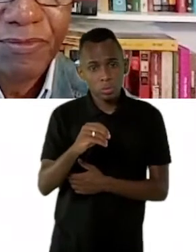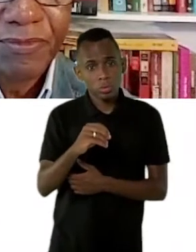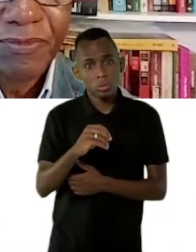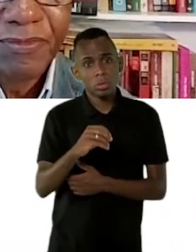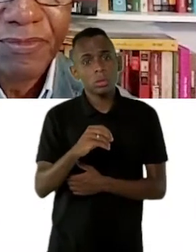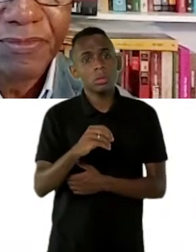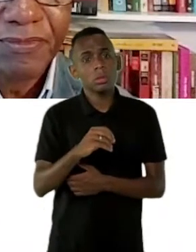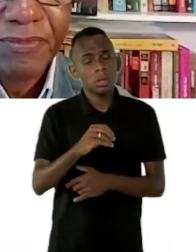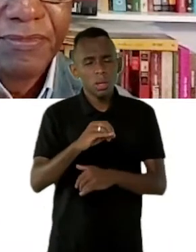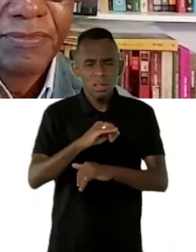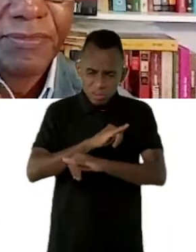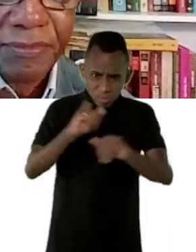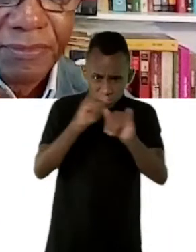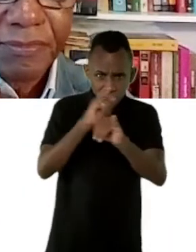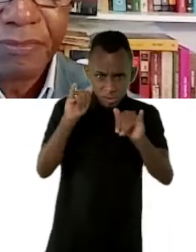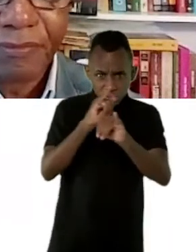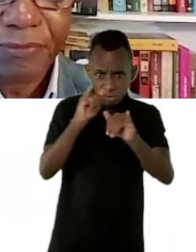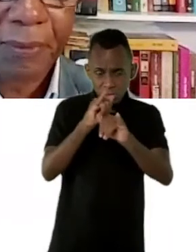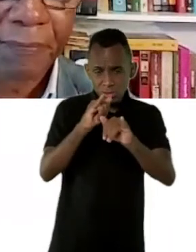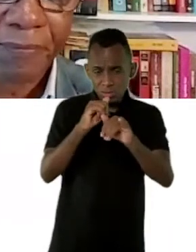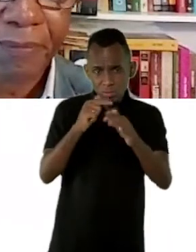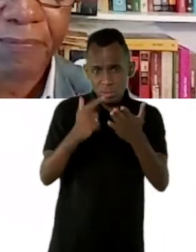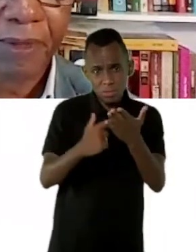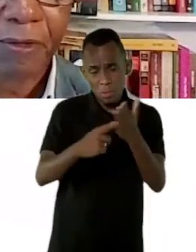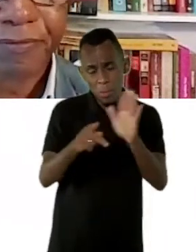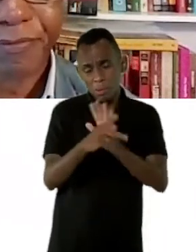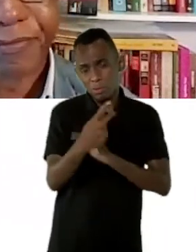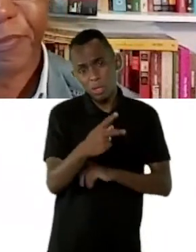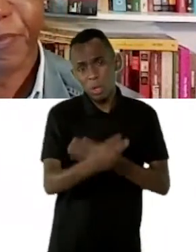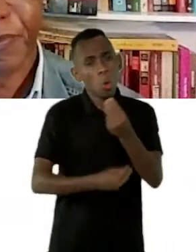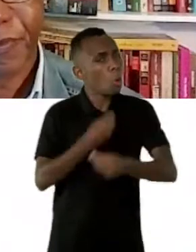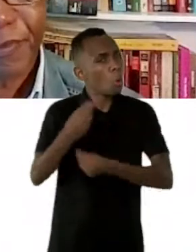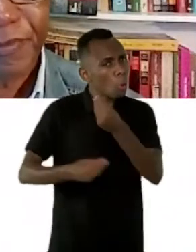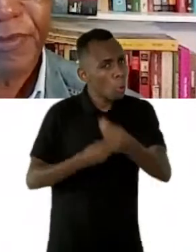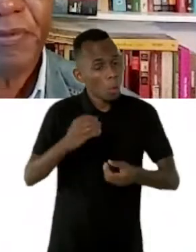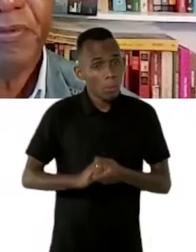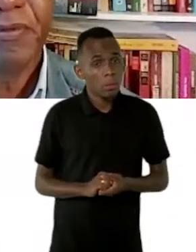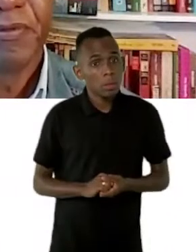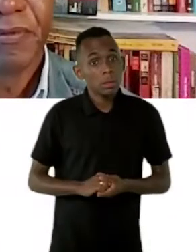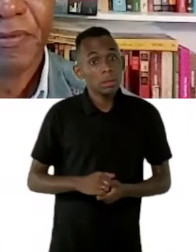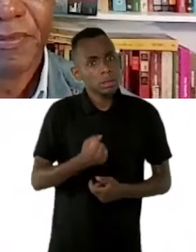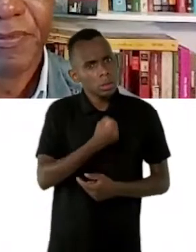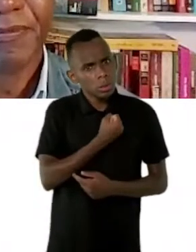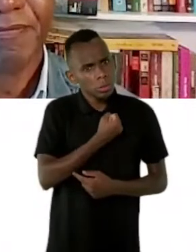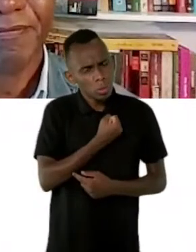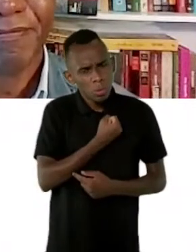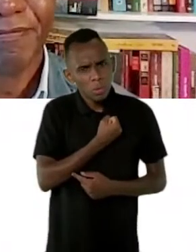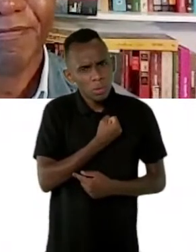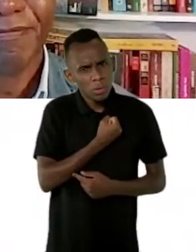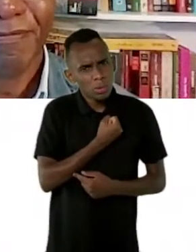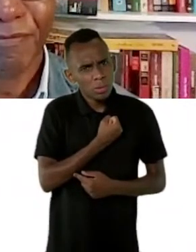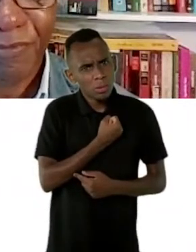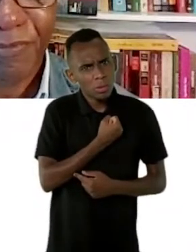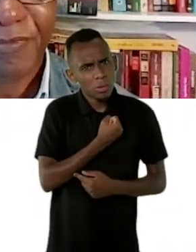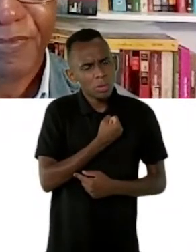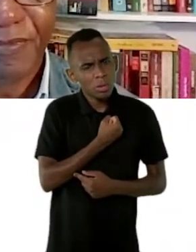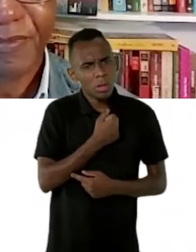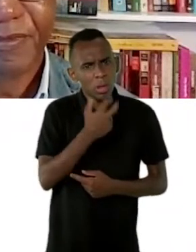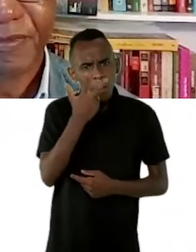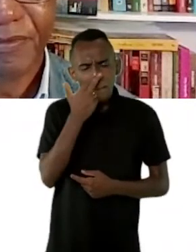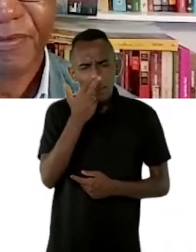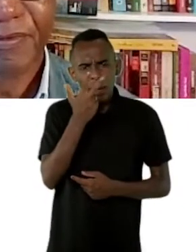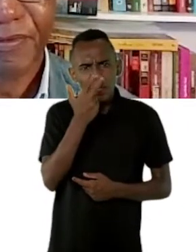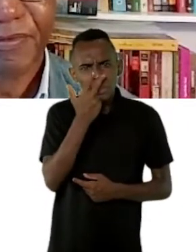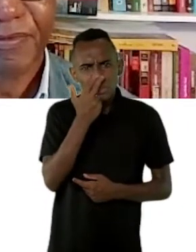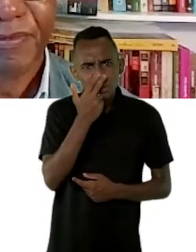de aferição. Então, se você fala desses números que são públicos, eu imagino que isso deve ter sido muito, muito, muito, muito